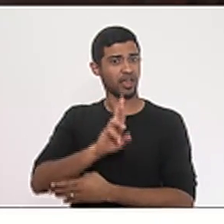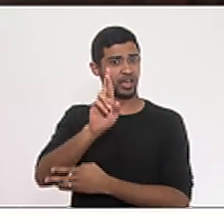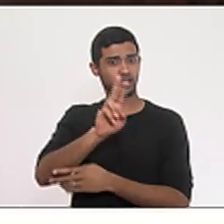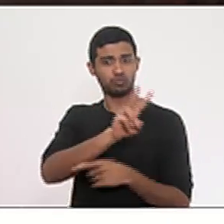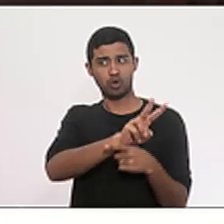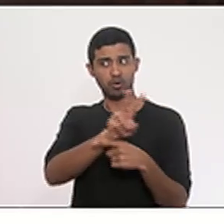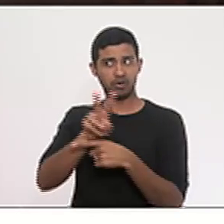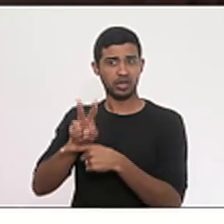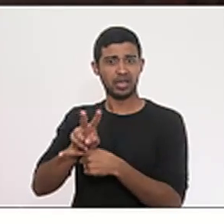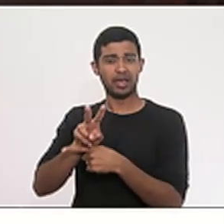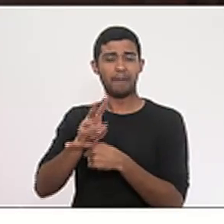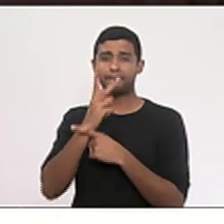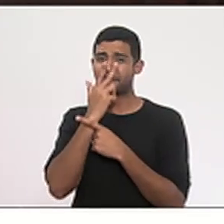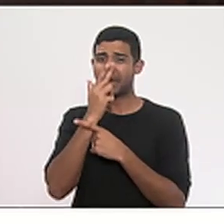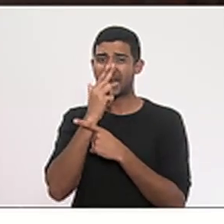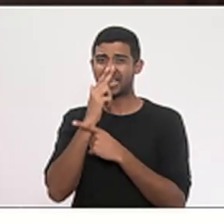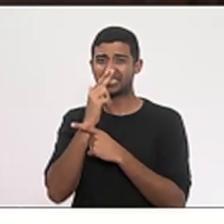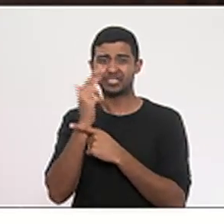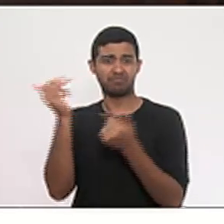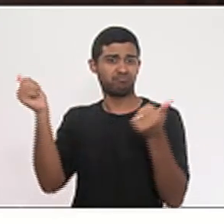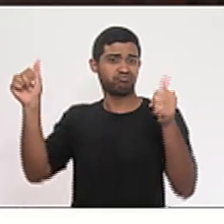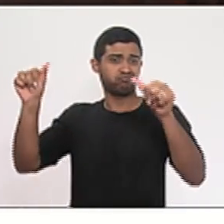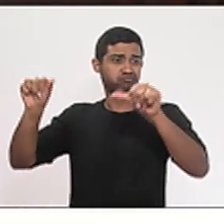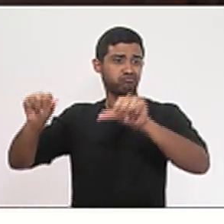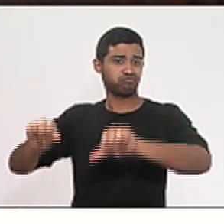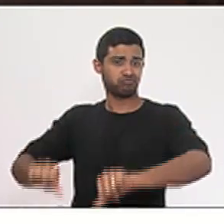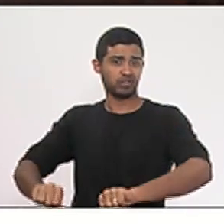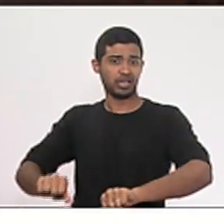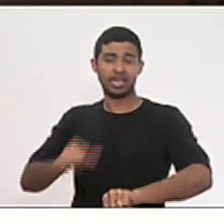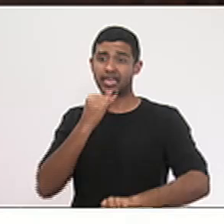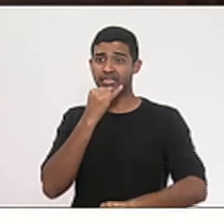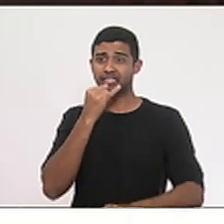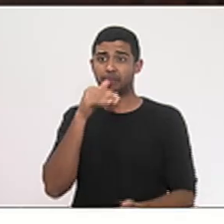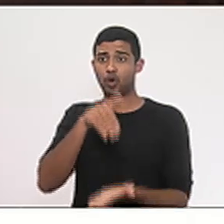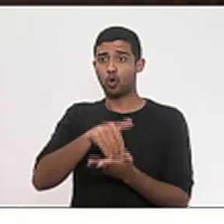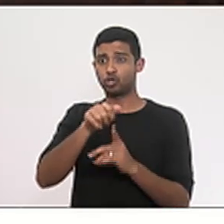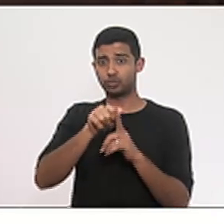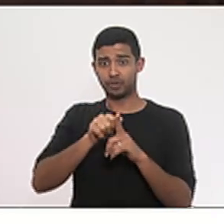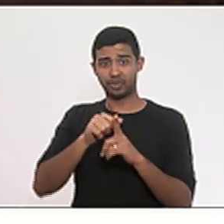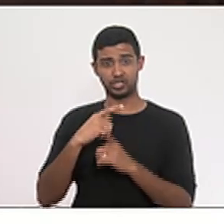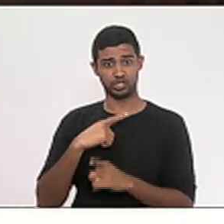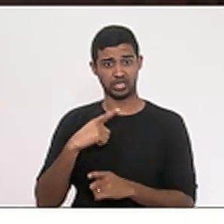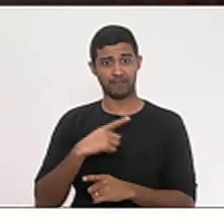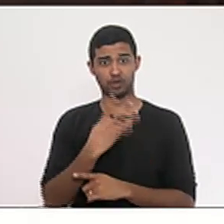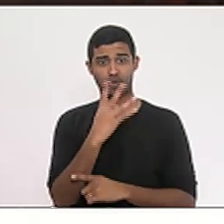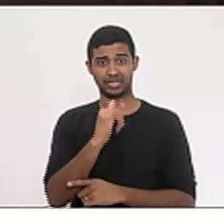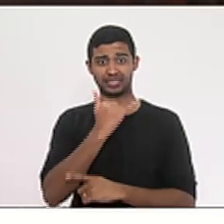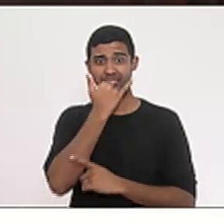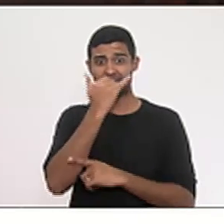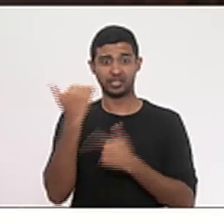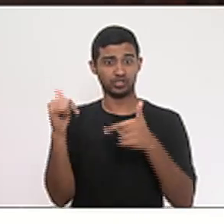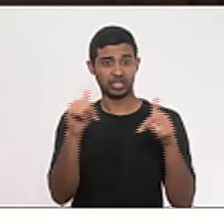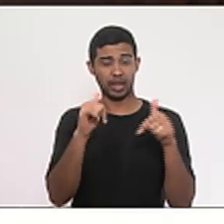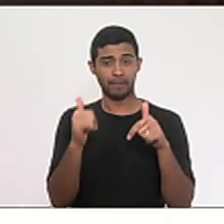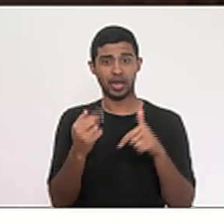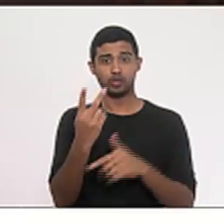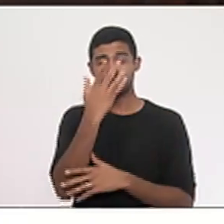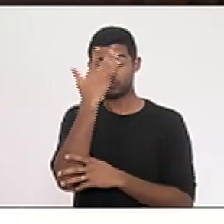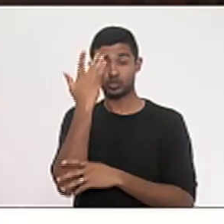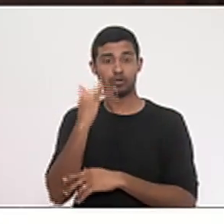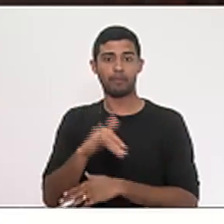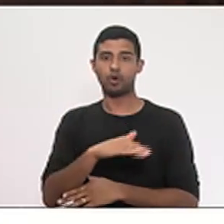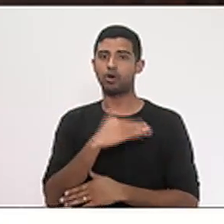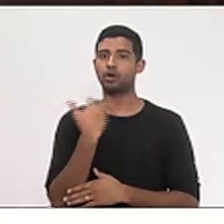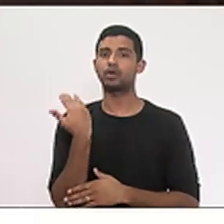para um buraco. Para o senhor ter uma ideia, no último mês nós tivemos 4 acidentes de trabalho, com 2 vítimas